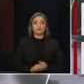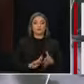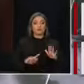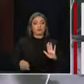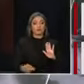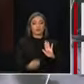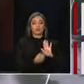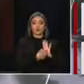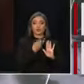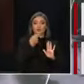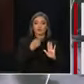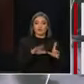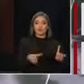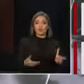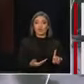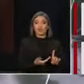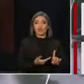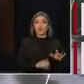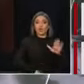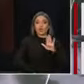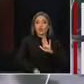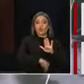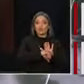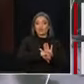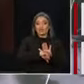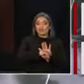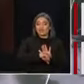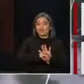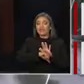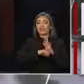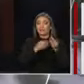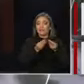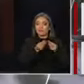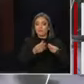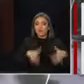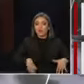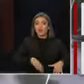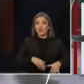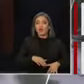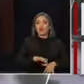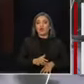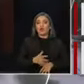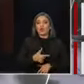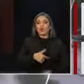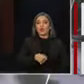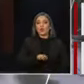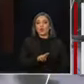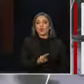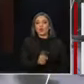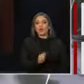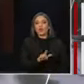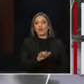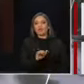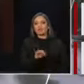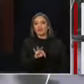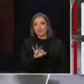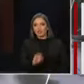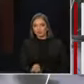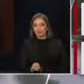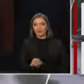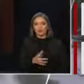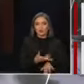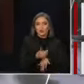aos réus a prática do crime de dano na sua forma qualificada, em virtude da ocorrência de violência à pessoa, grave ameaça